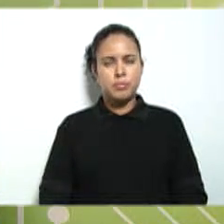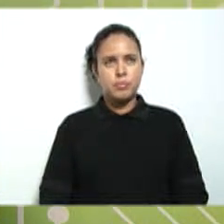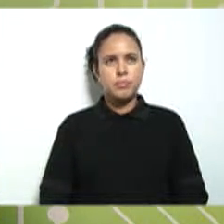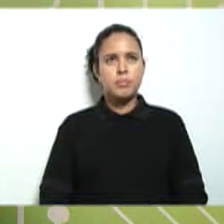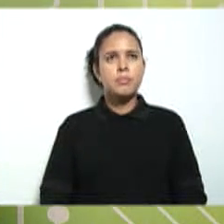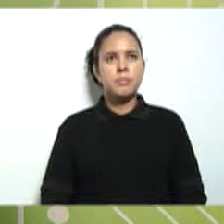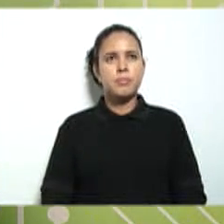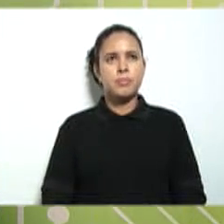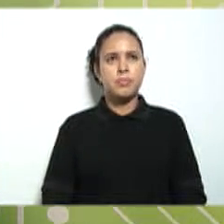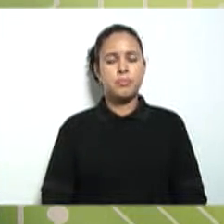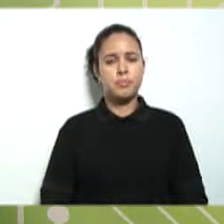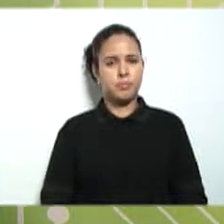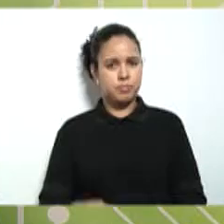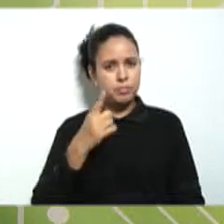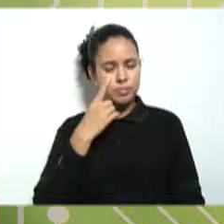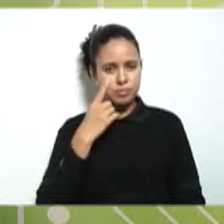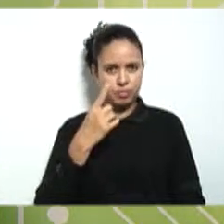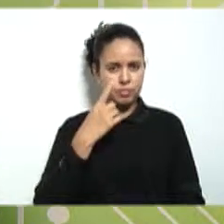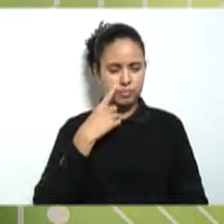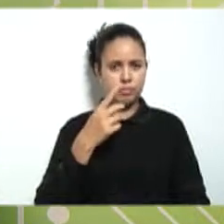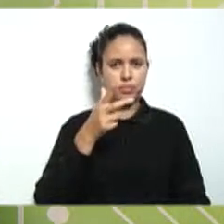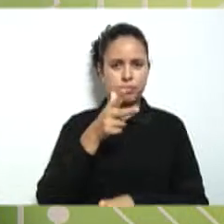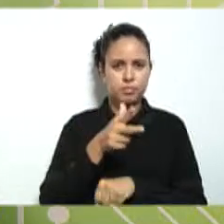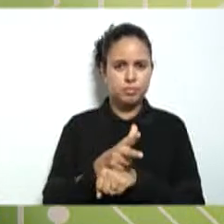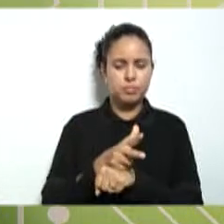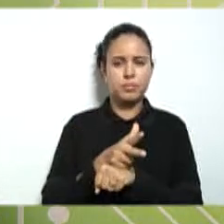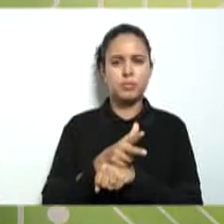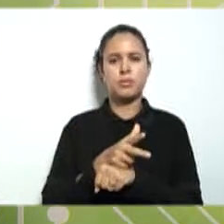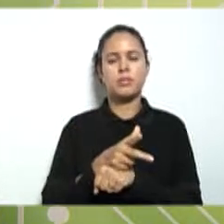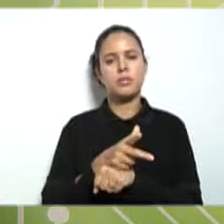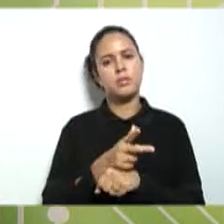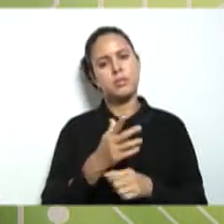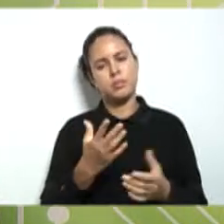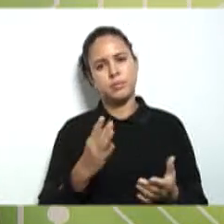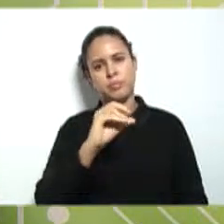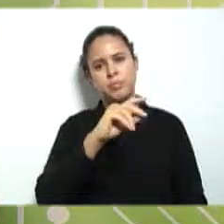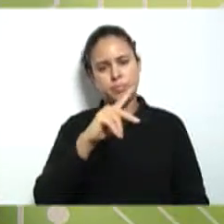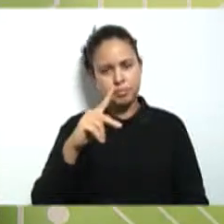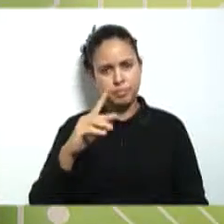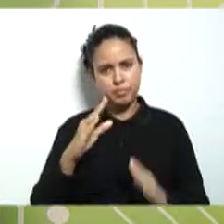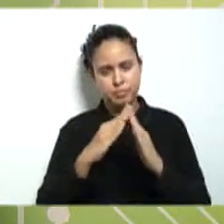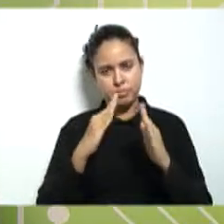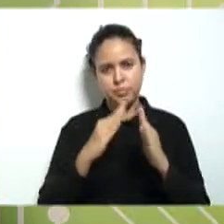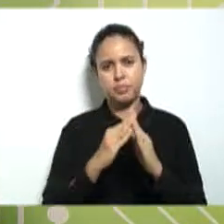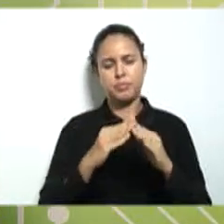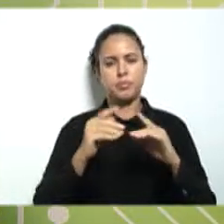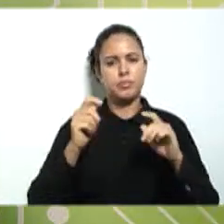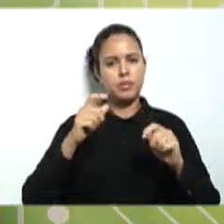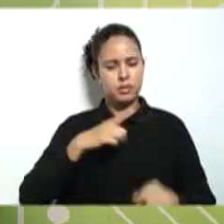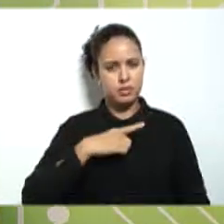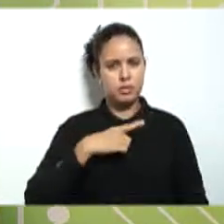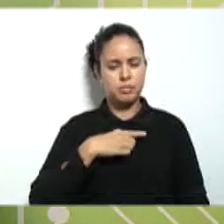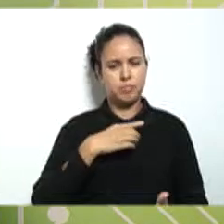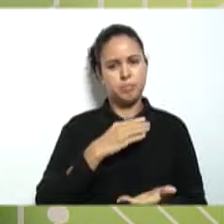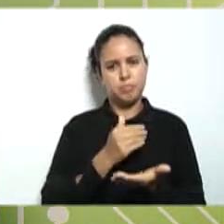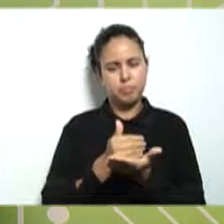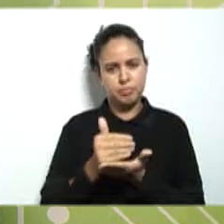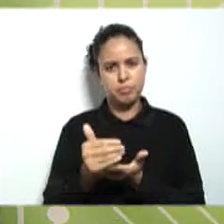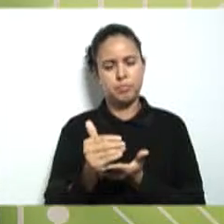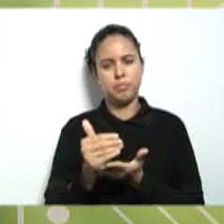A gente viu pela externa que uma cooperativa habitacional ela tem começo, meio e fim. A intenção dela é fazer com que todos os seus cooperados atinjam